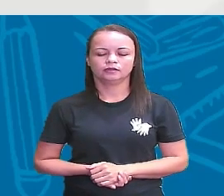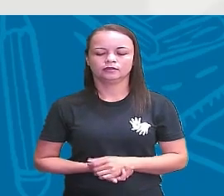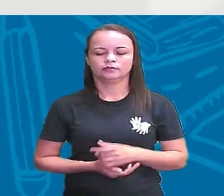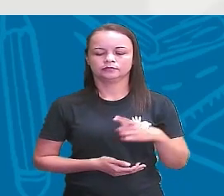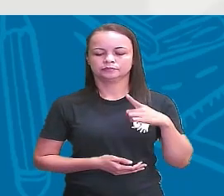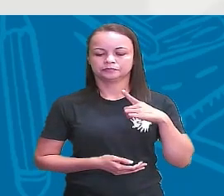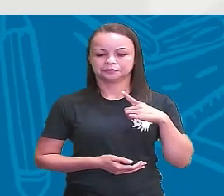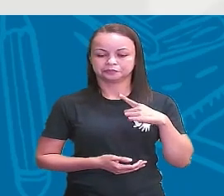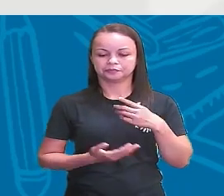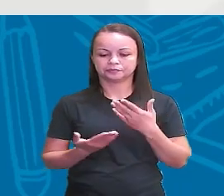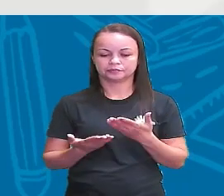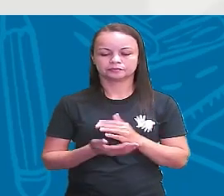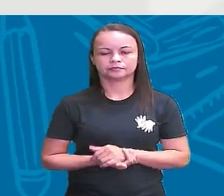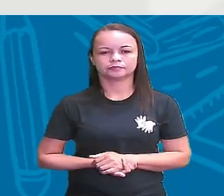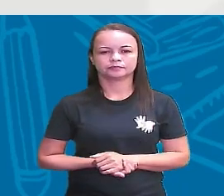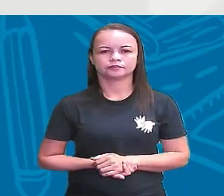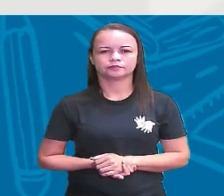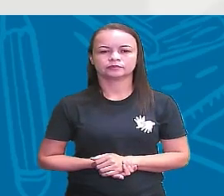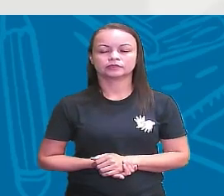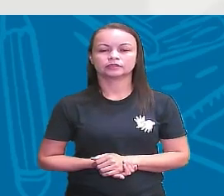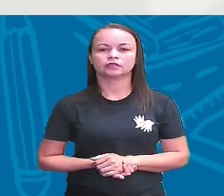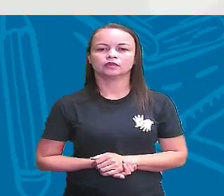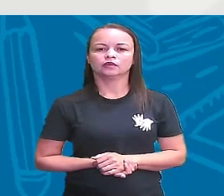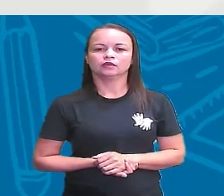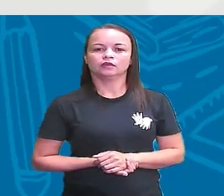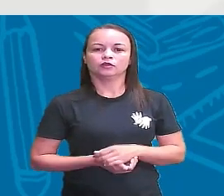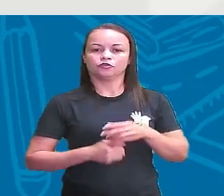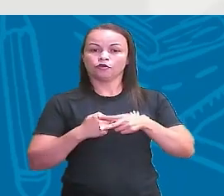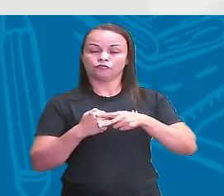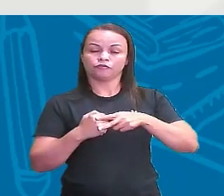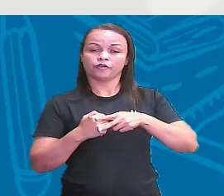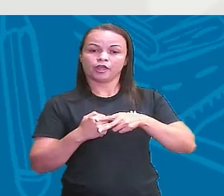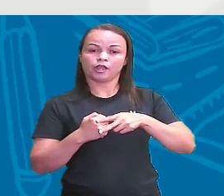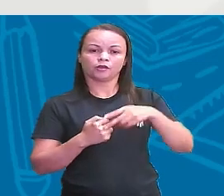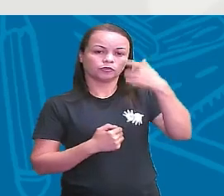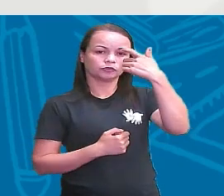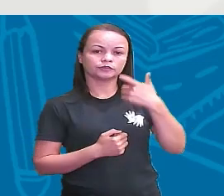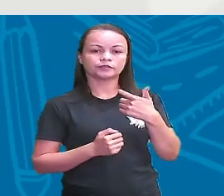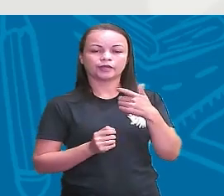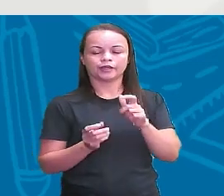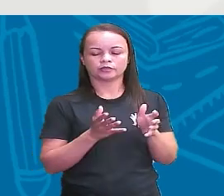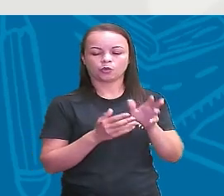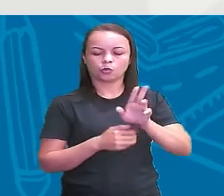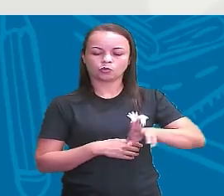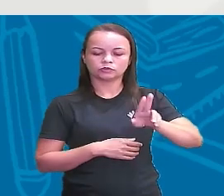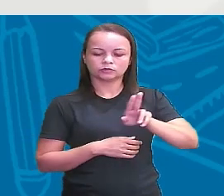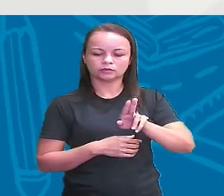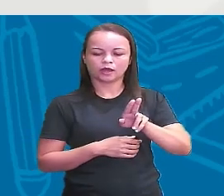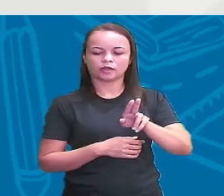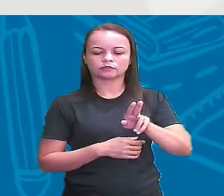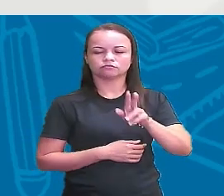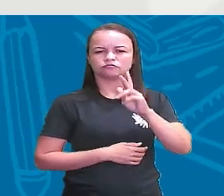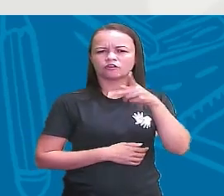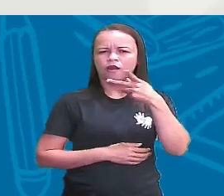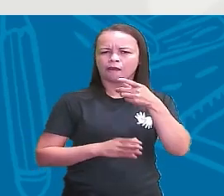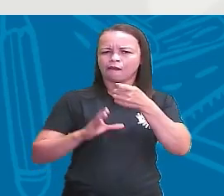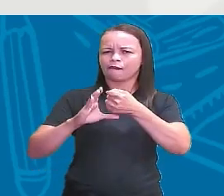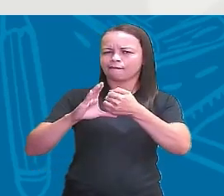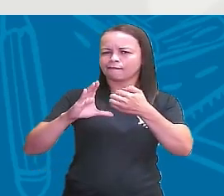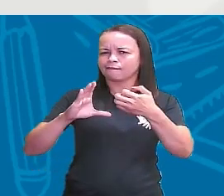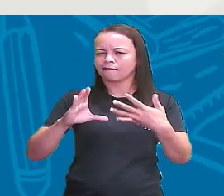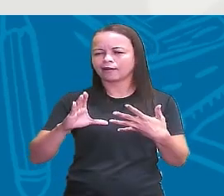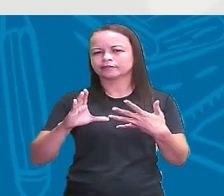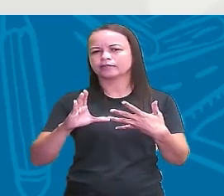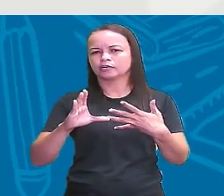ó, quando é que eu uso o verbo ser? É usado para falar das características